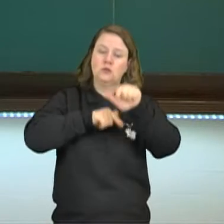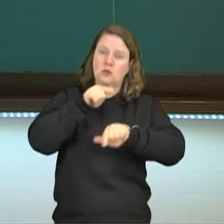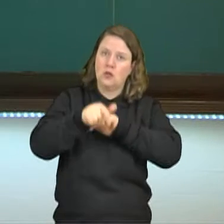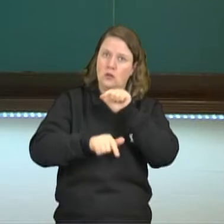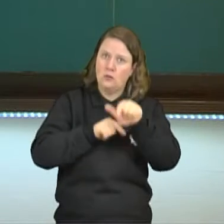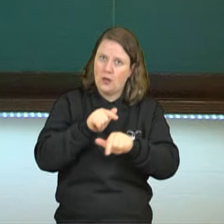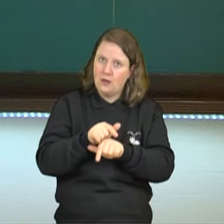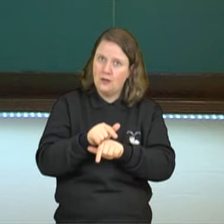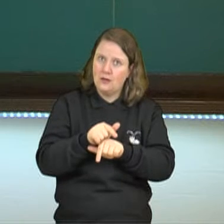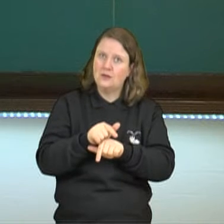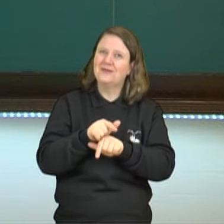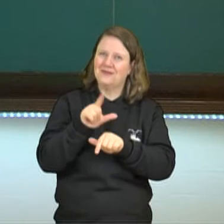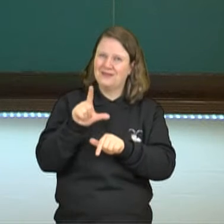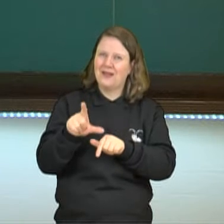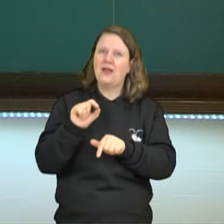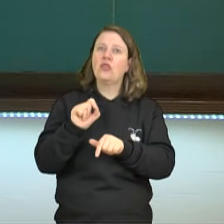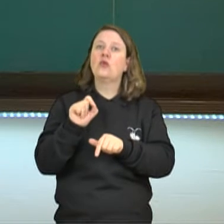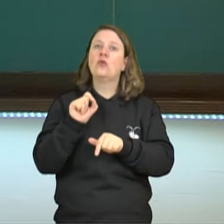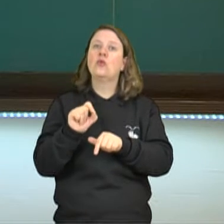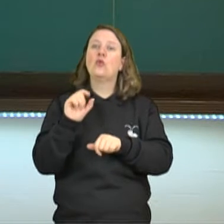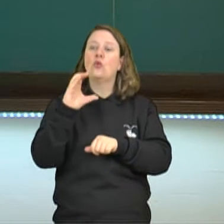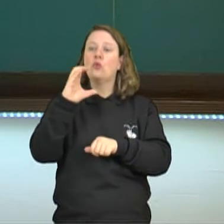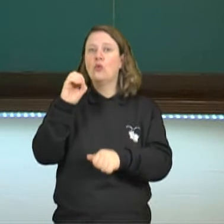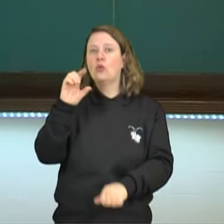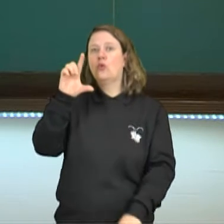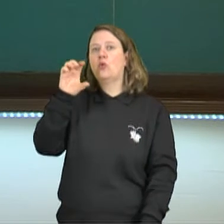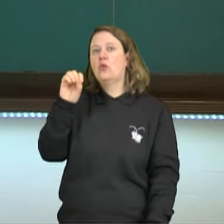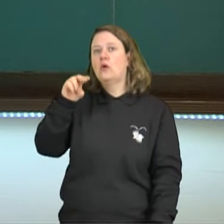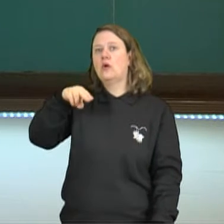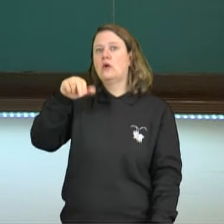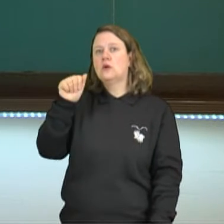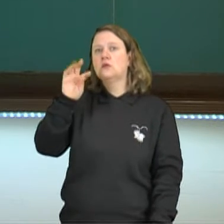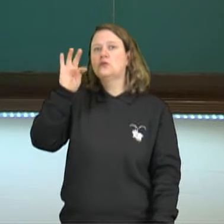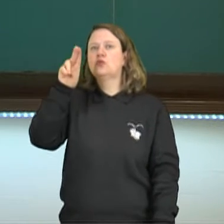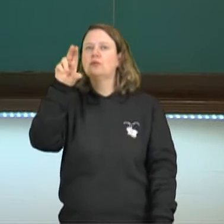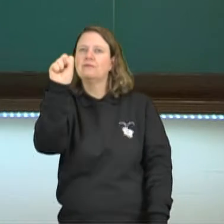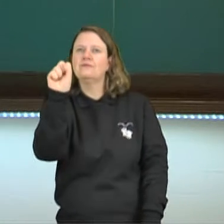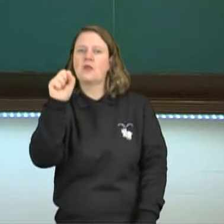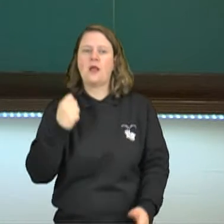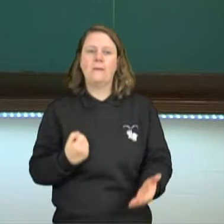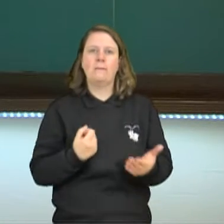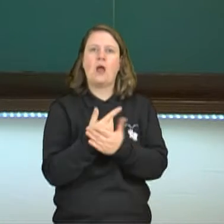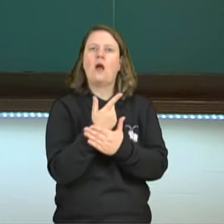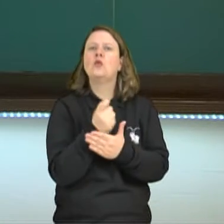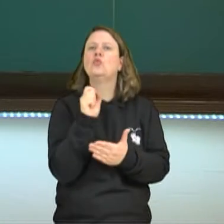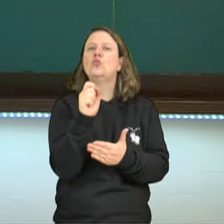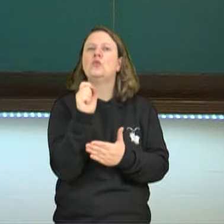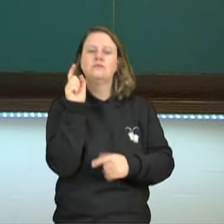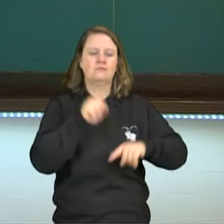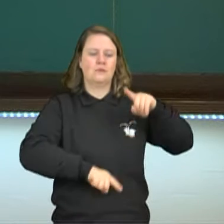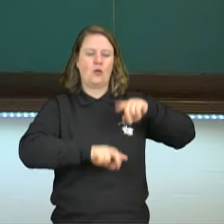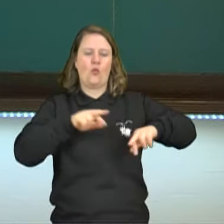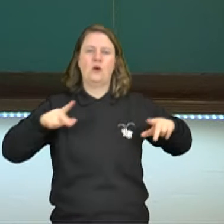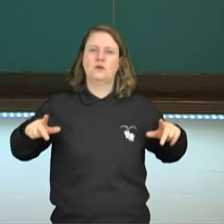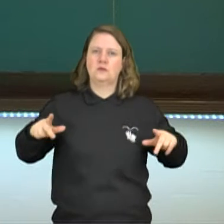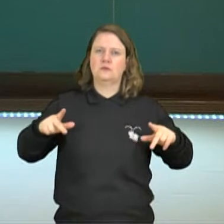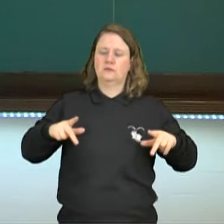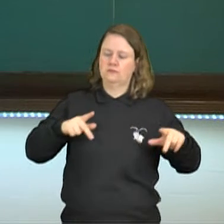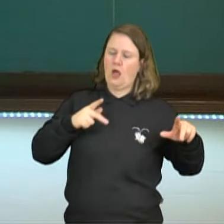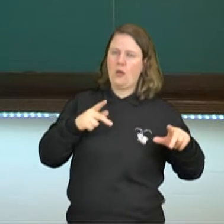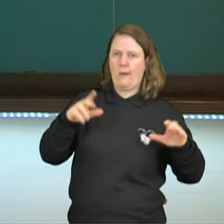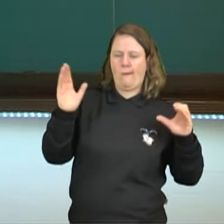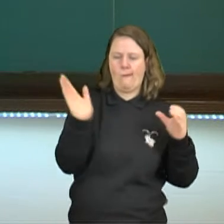de colonato, herança do Império Romano, e ele paga esse senhor feudal com as mercadorias produzidas, com